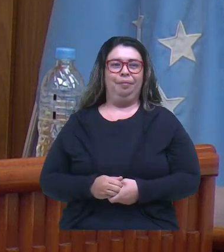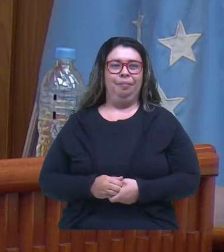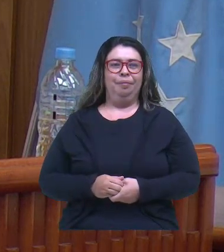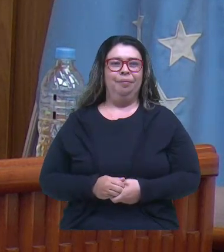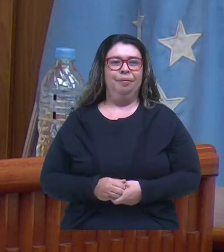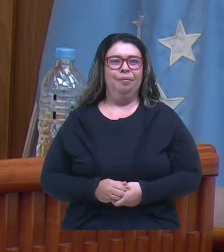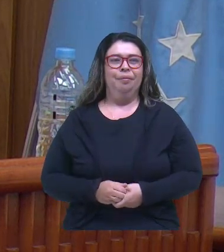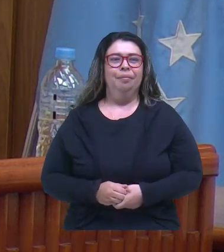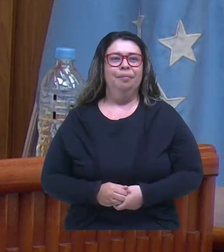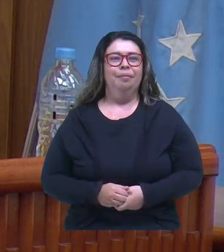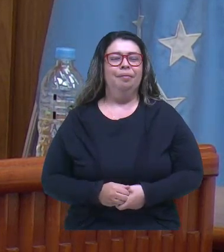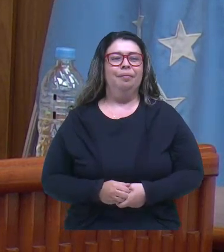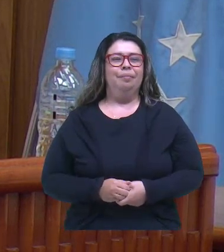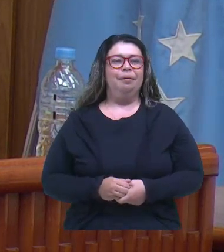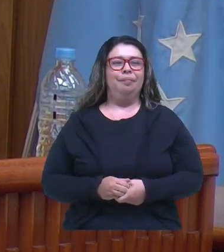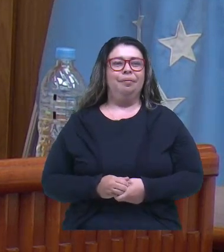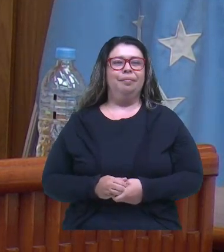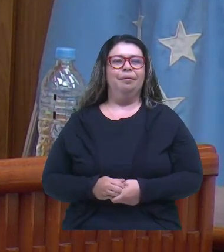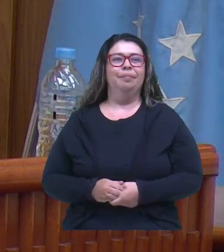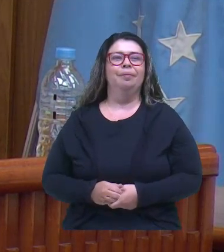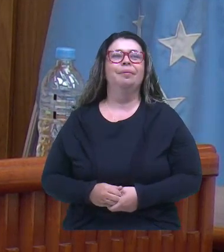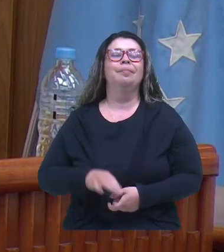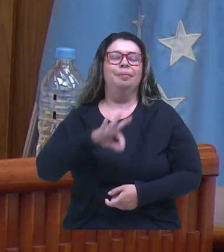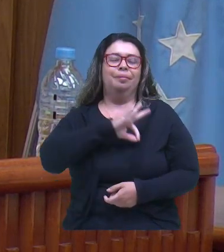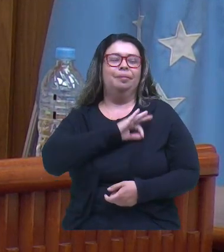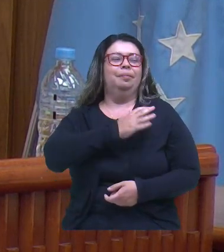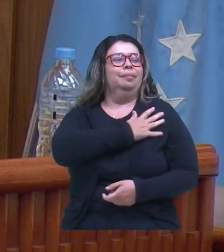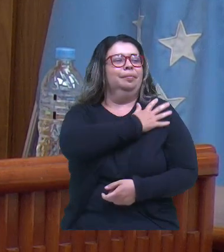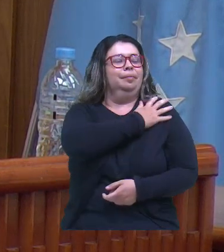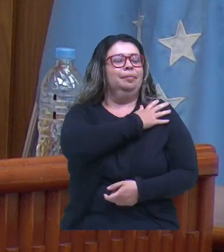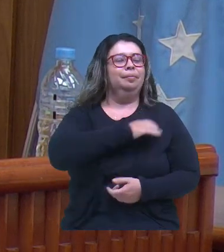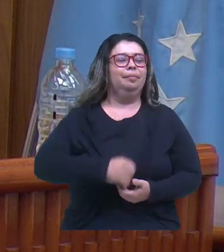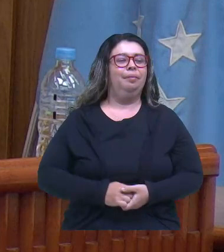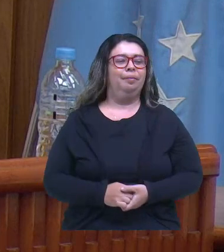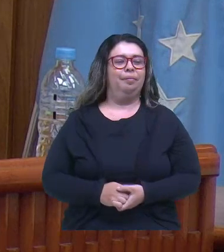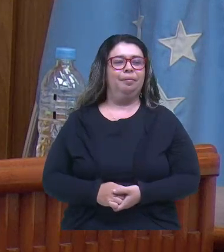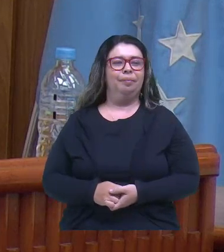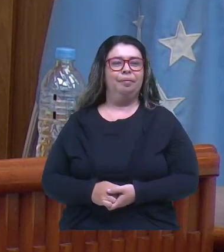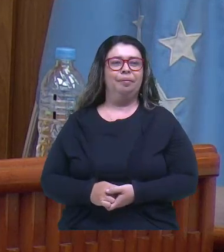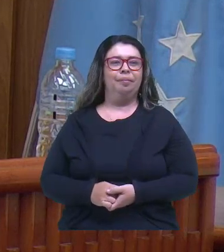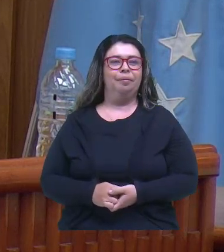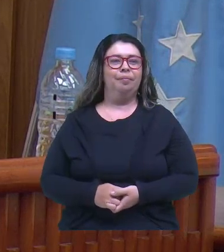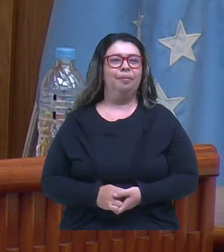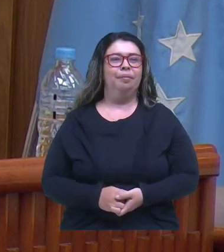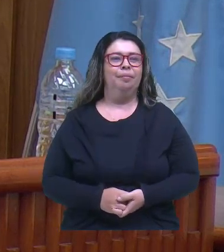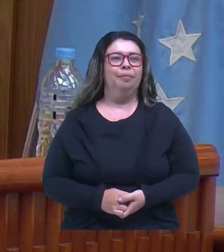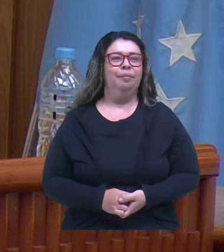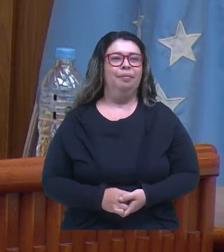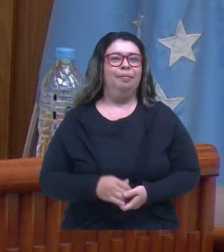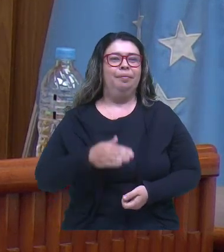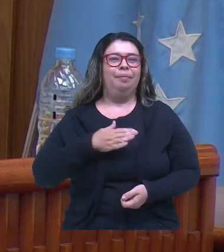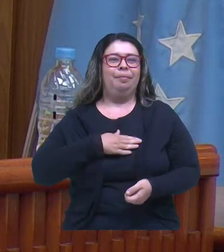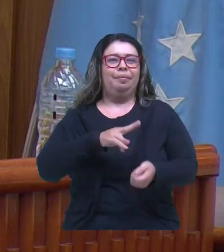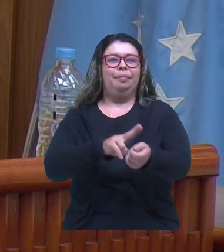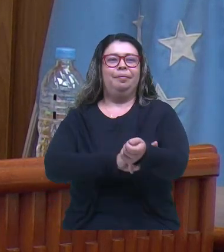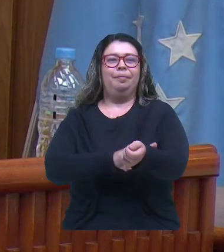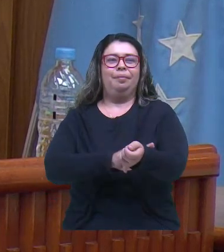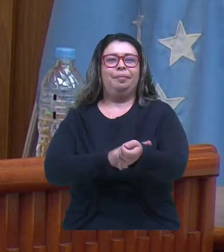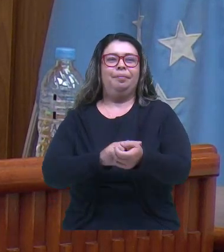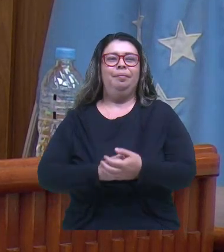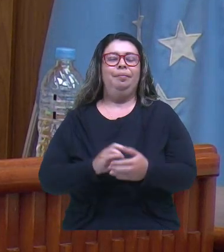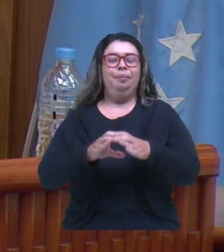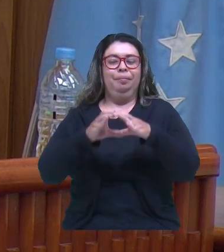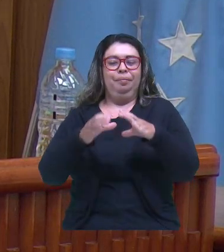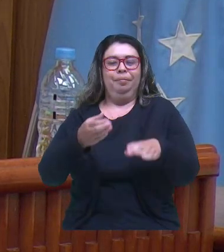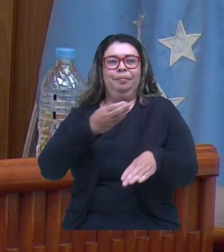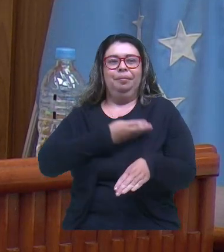nessa instituição maravilhosa chamada Polícia Militar. Meu irmão, um grande